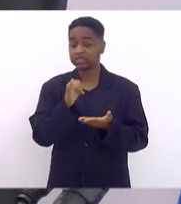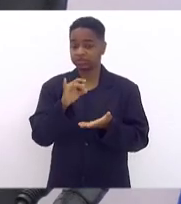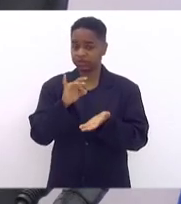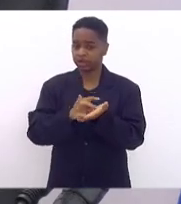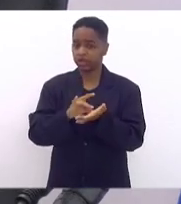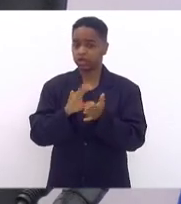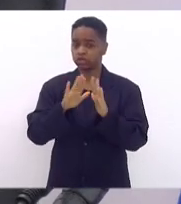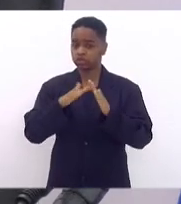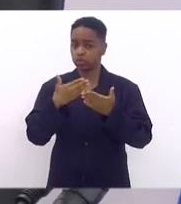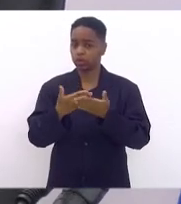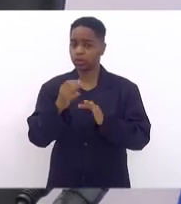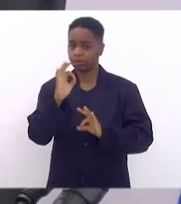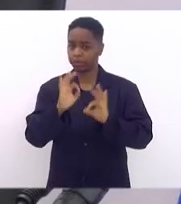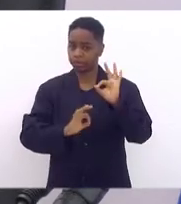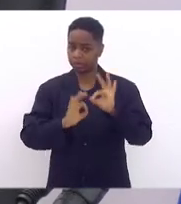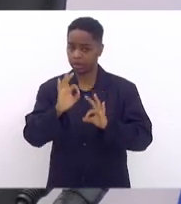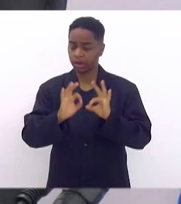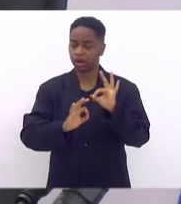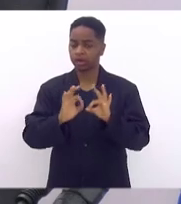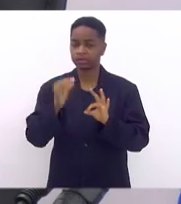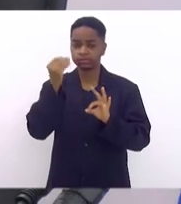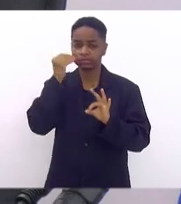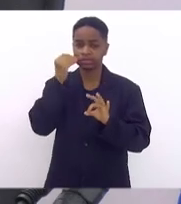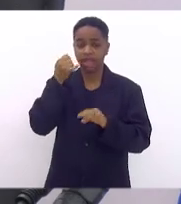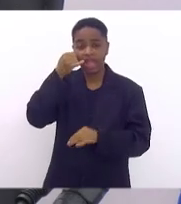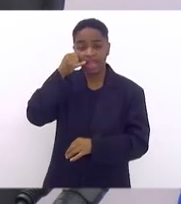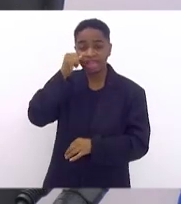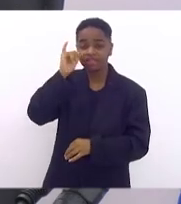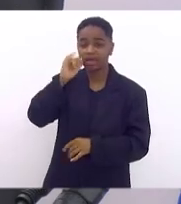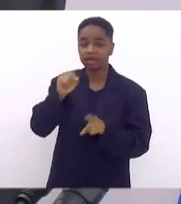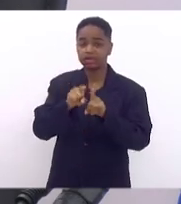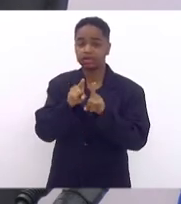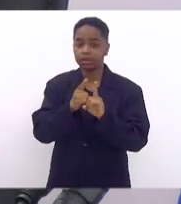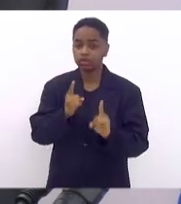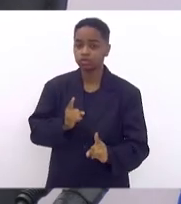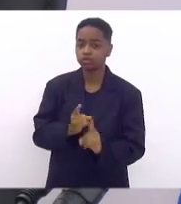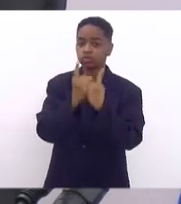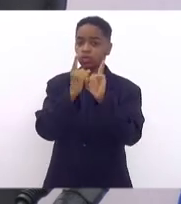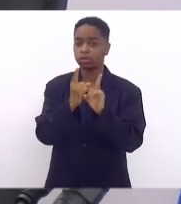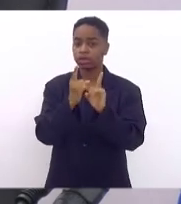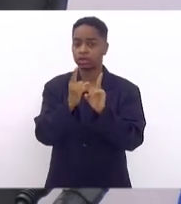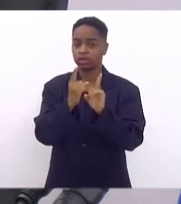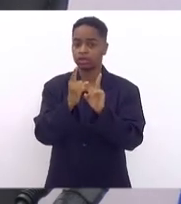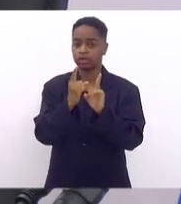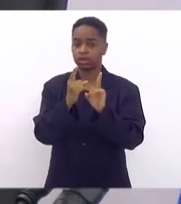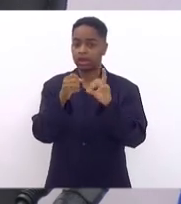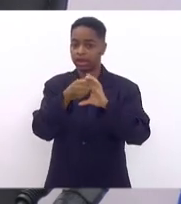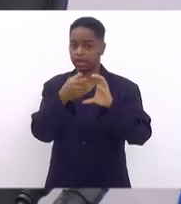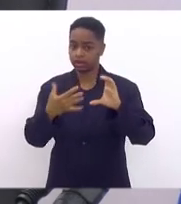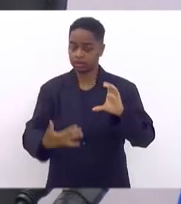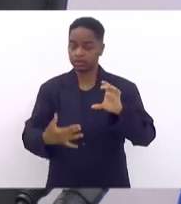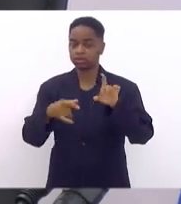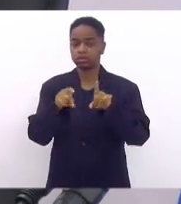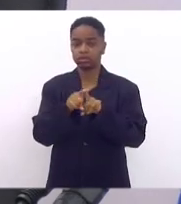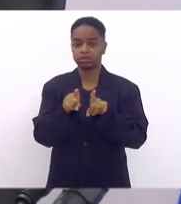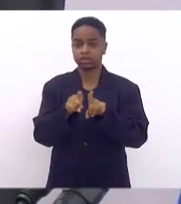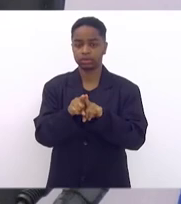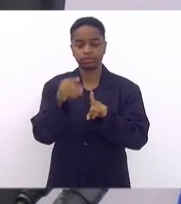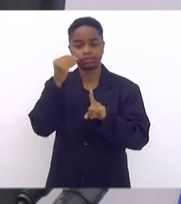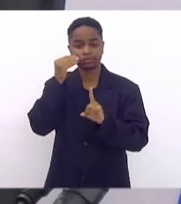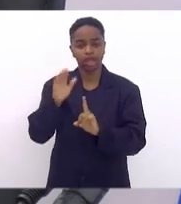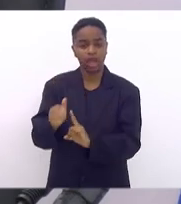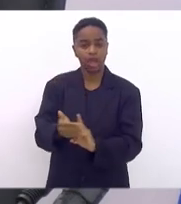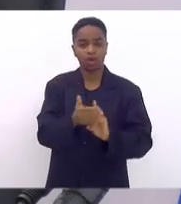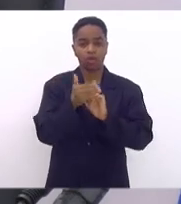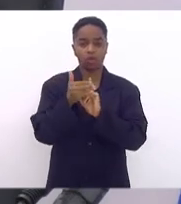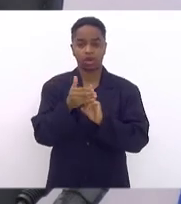preparada preventivamente para identificar esses sinais, né? E, de alguma maneira, acolher